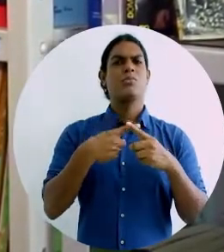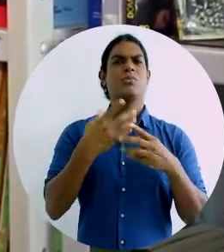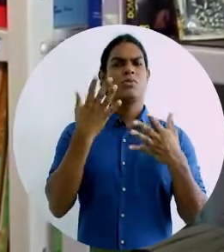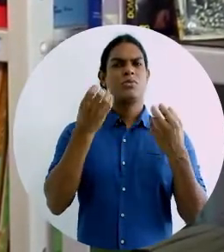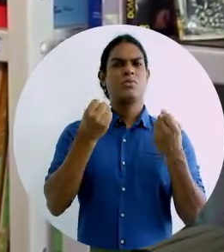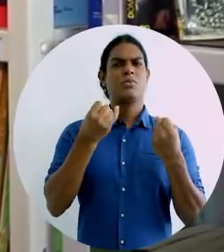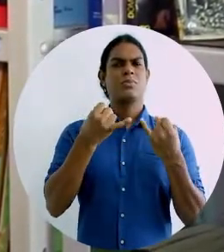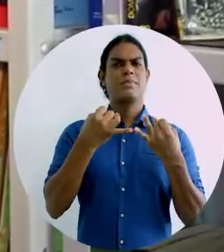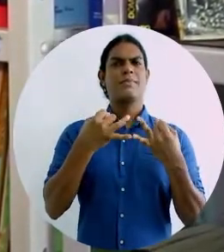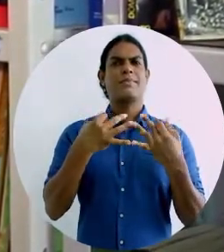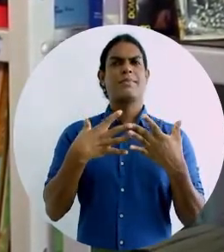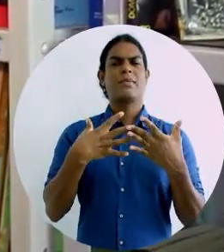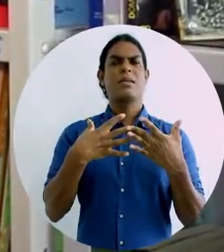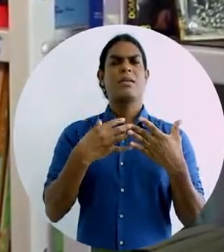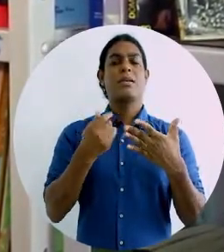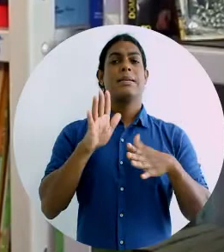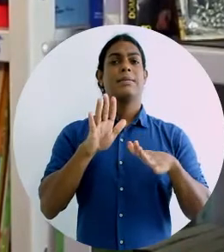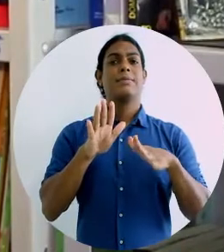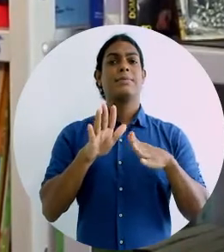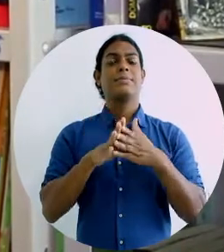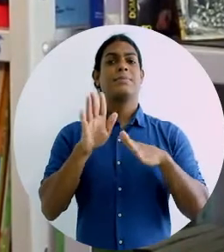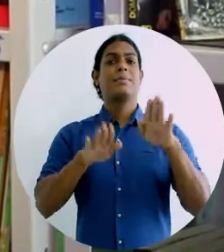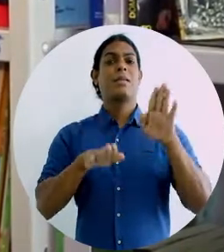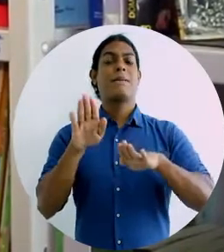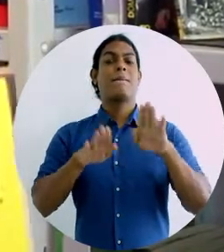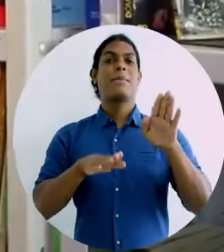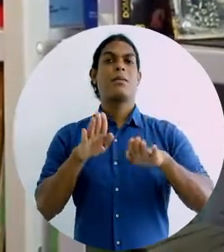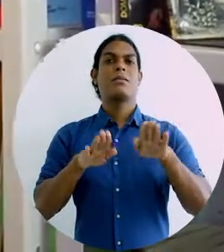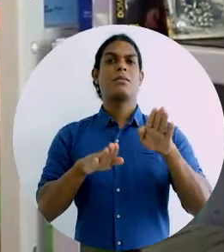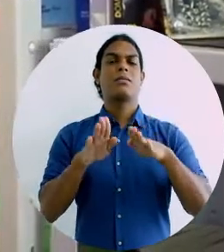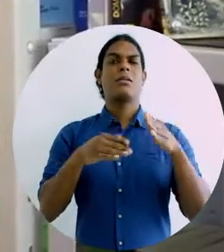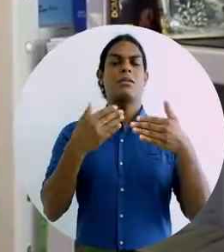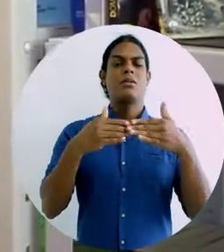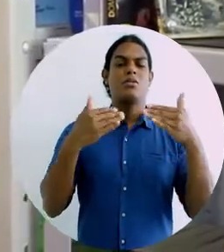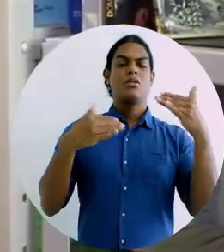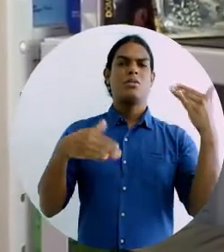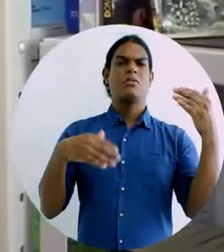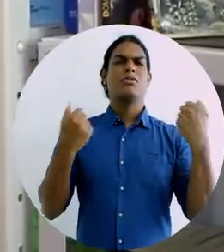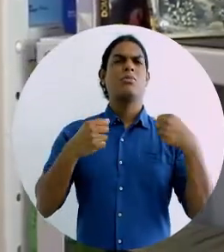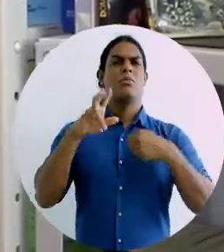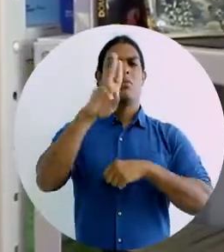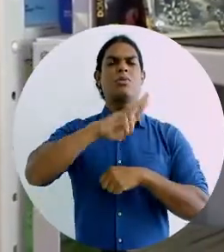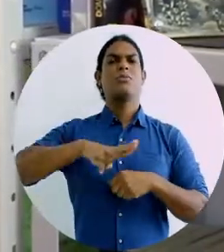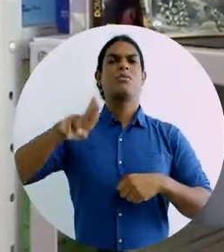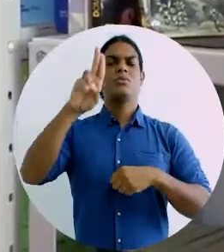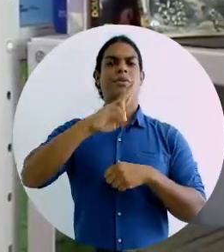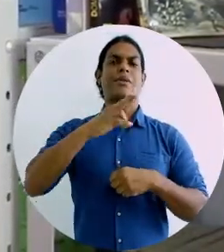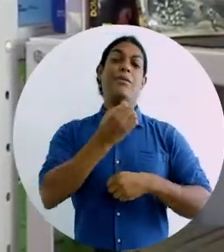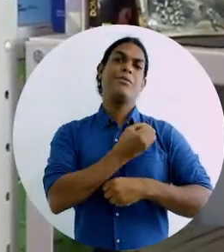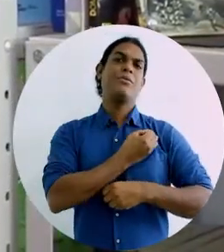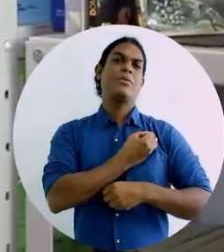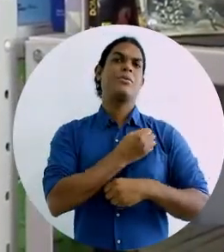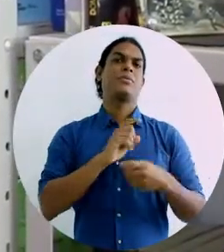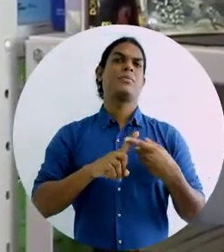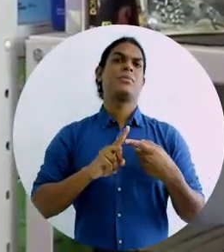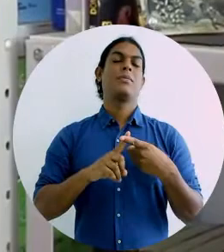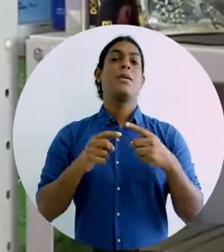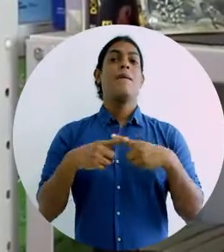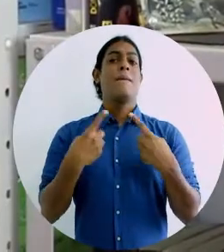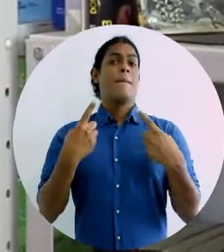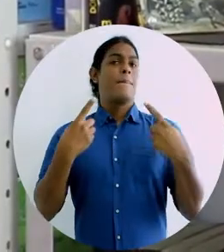coleção, se ela for mais complexa, vocês podem usar uma classificação por exemplo, a decimal ou uma facetada. Mas se ela